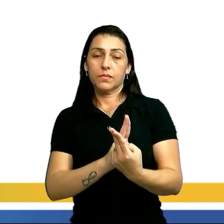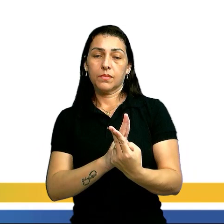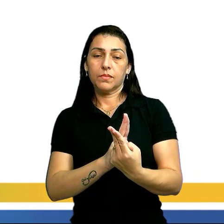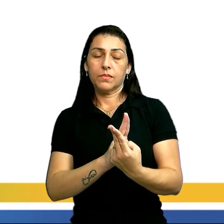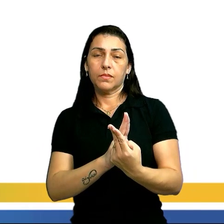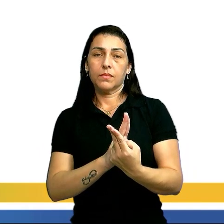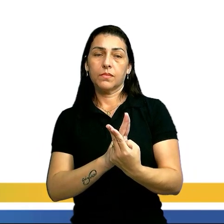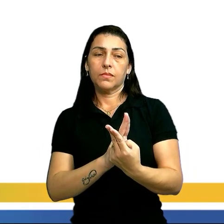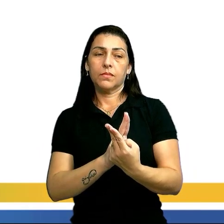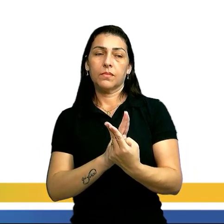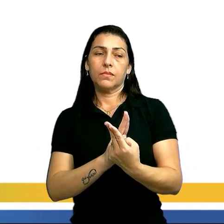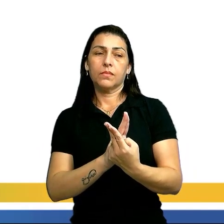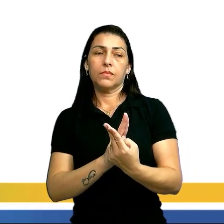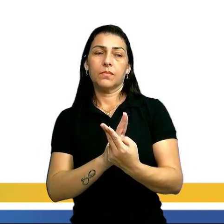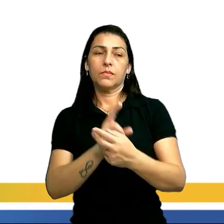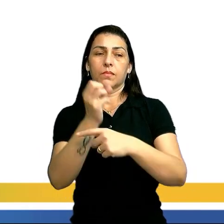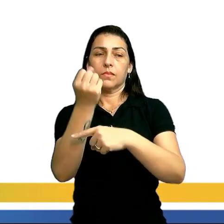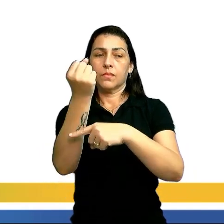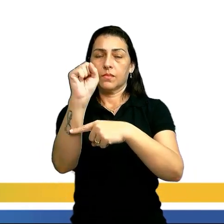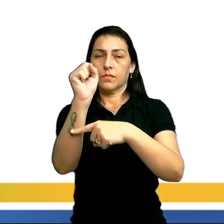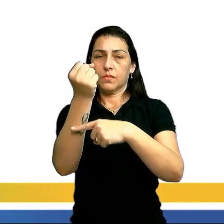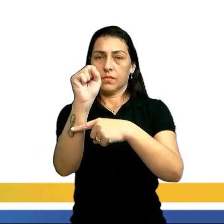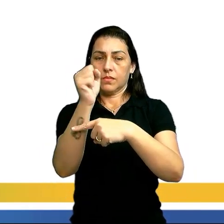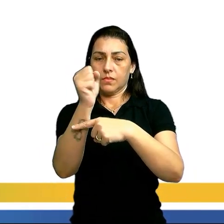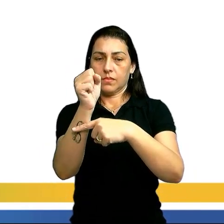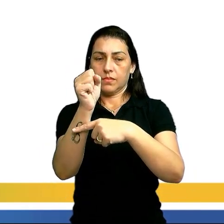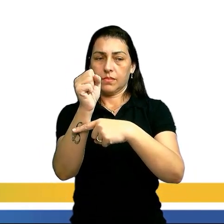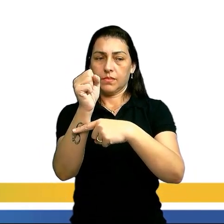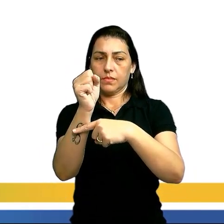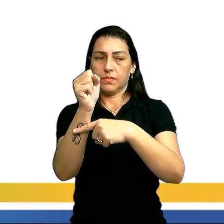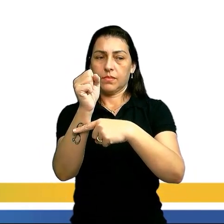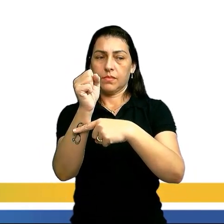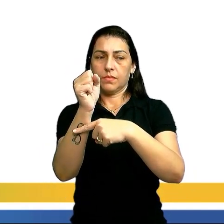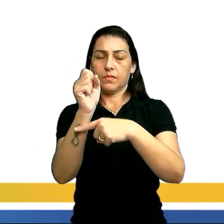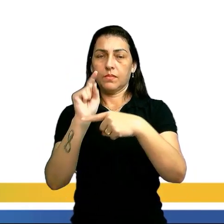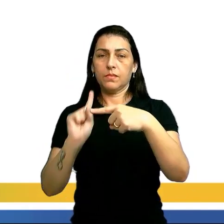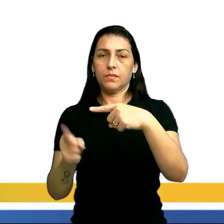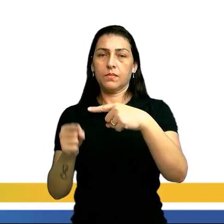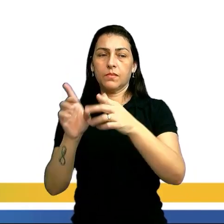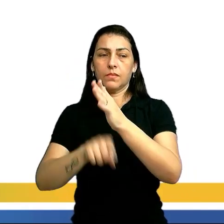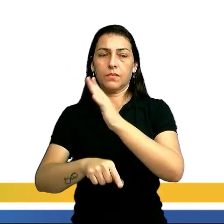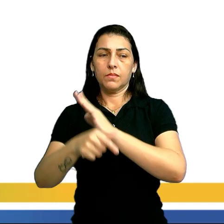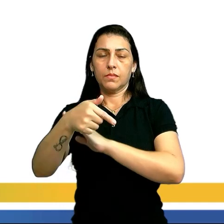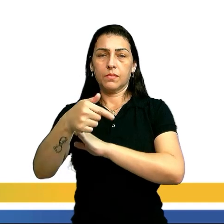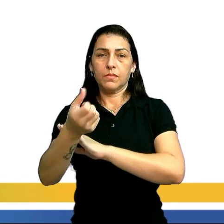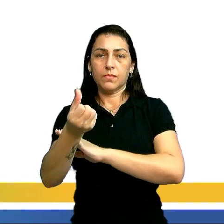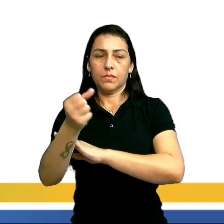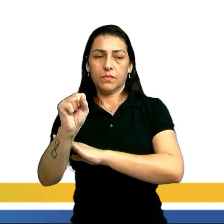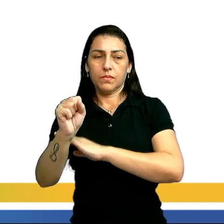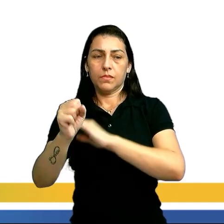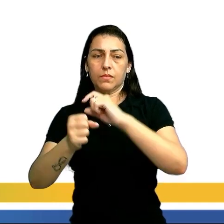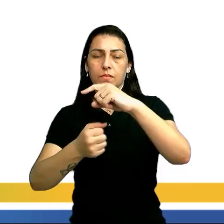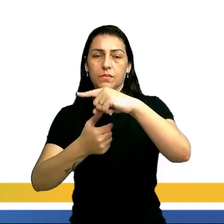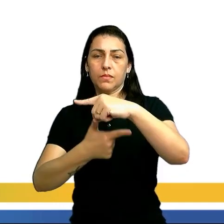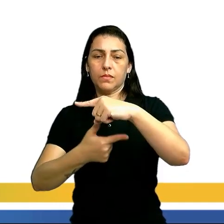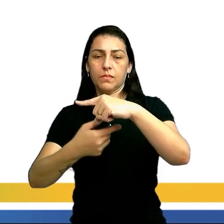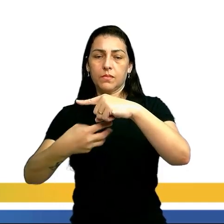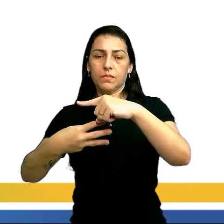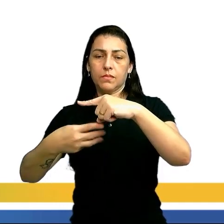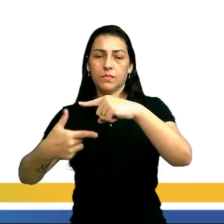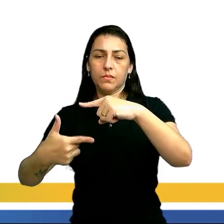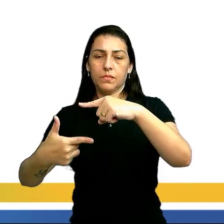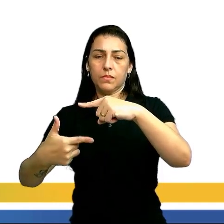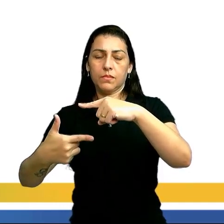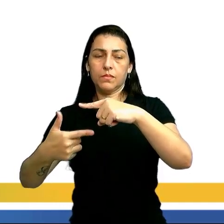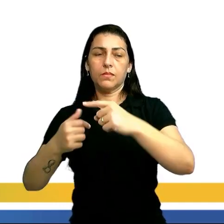seja, 20 menos 12 é igual a 8. E 1.000 menos 768